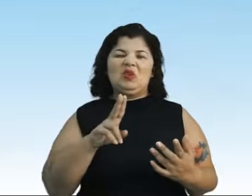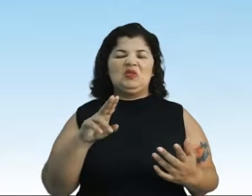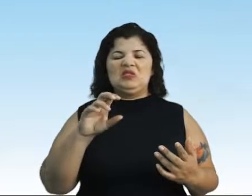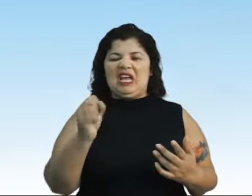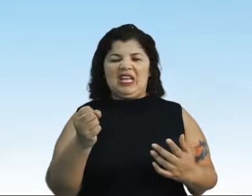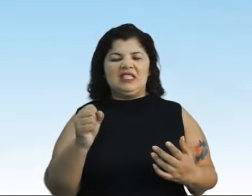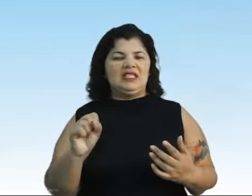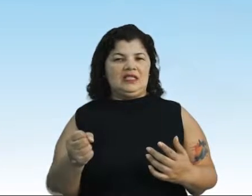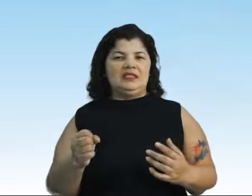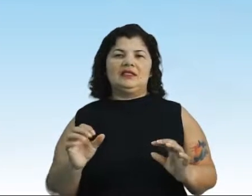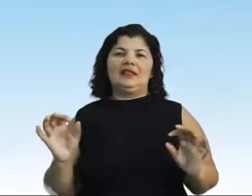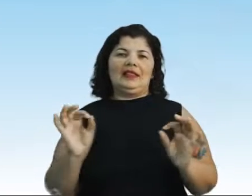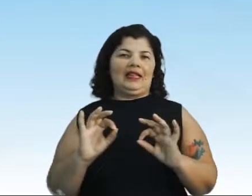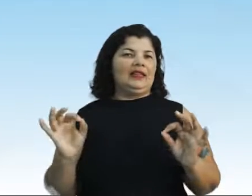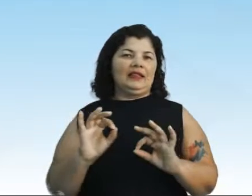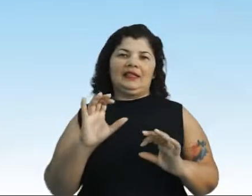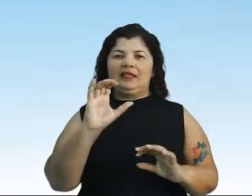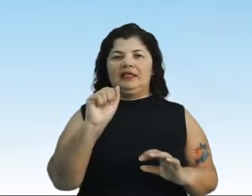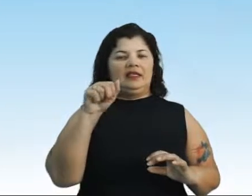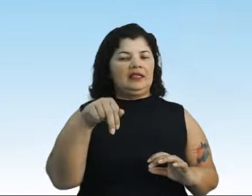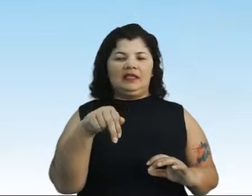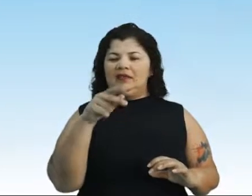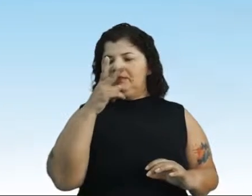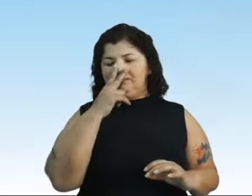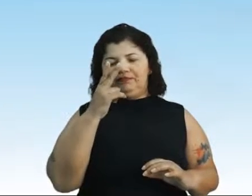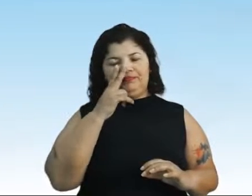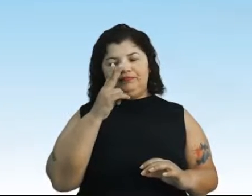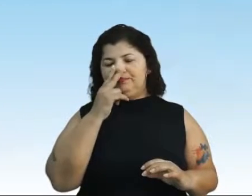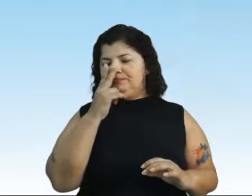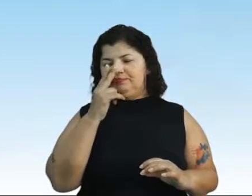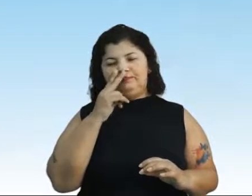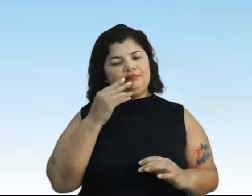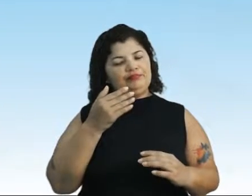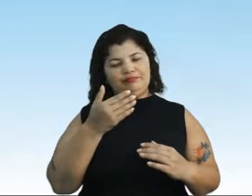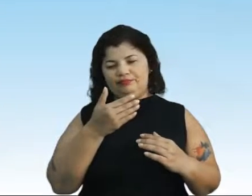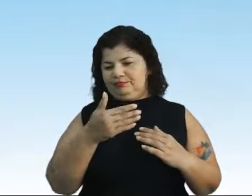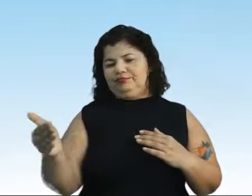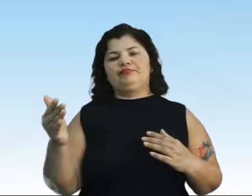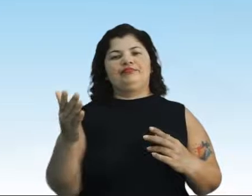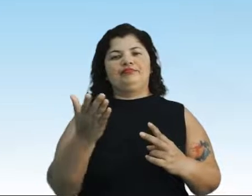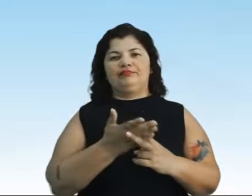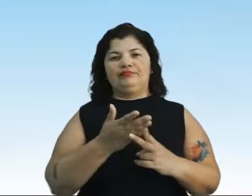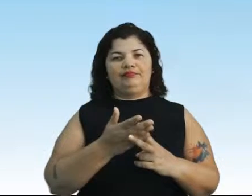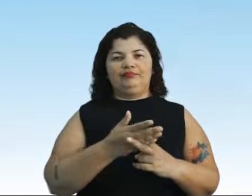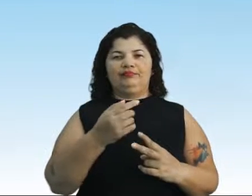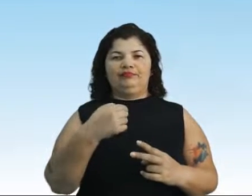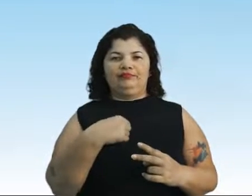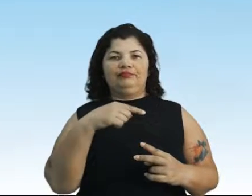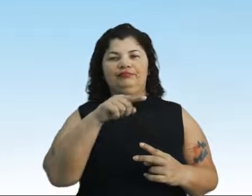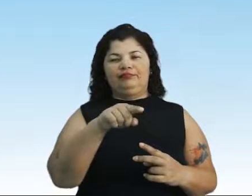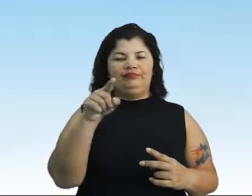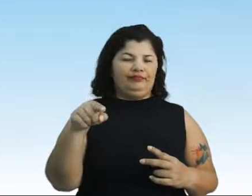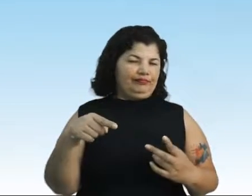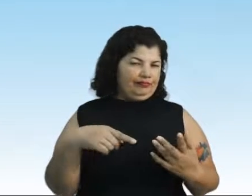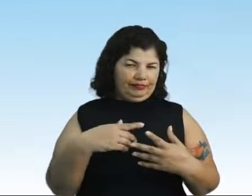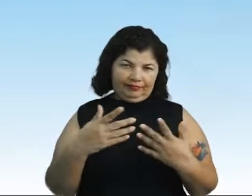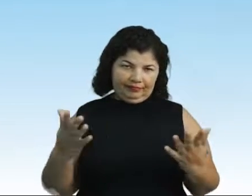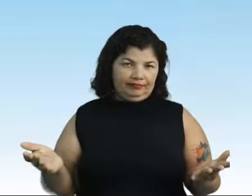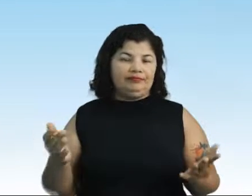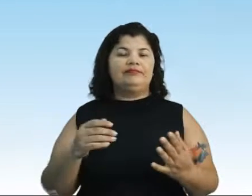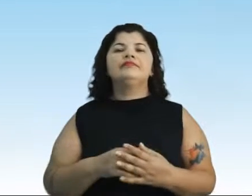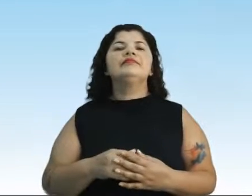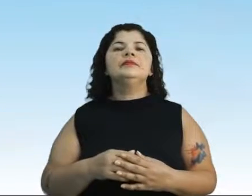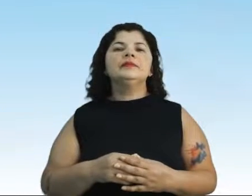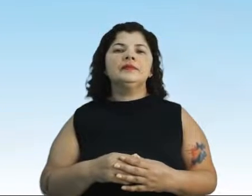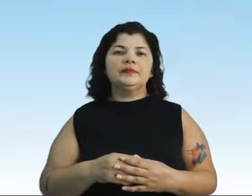tem isso. Can, ele é a mesma estrutura para todas as pessoas, do singular ao